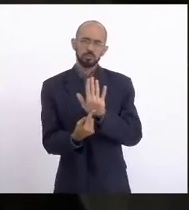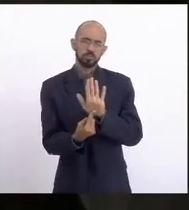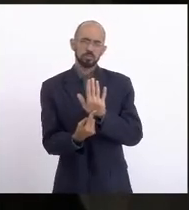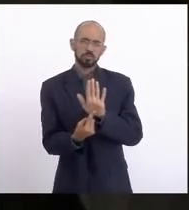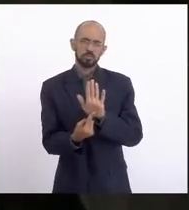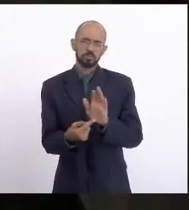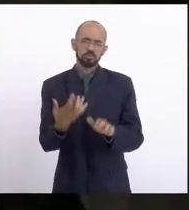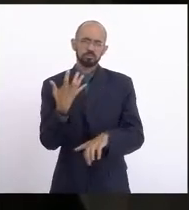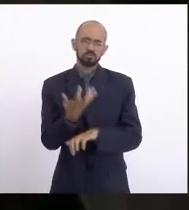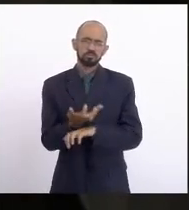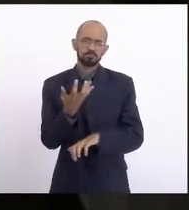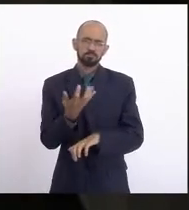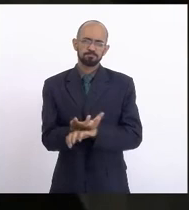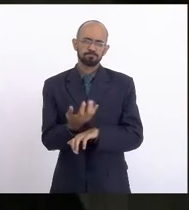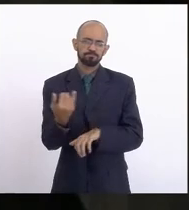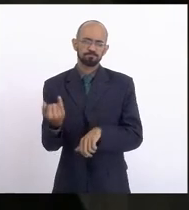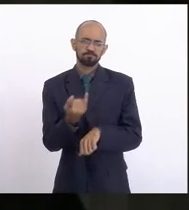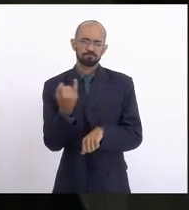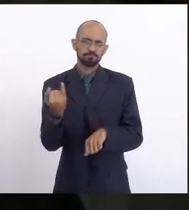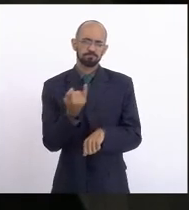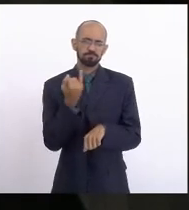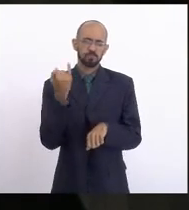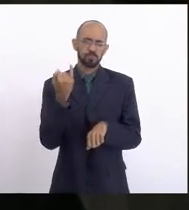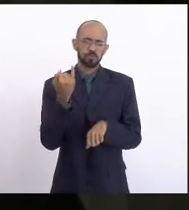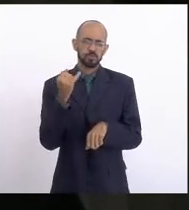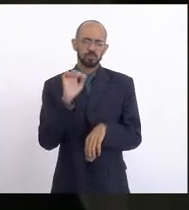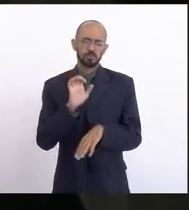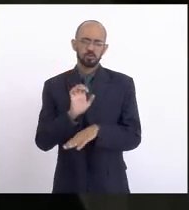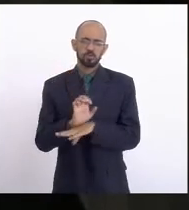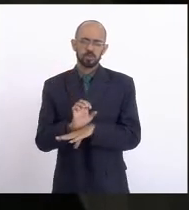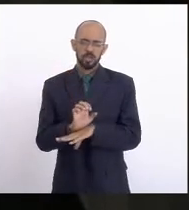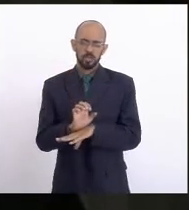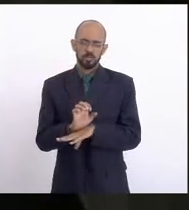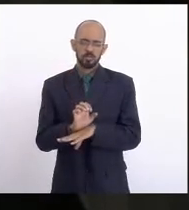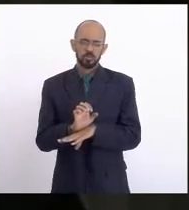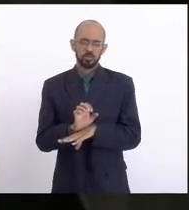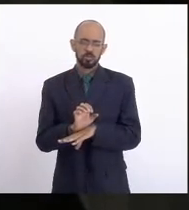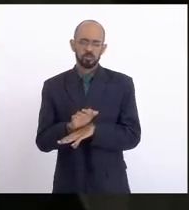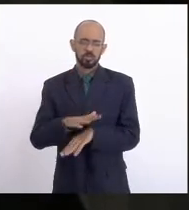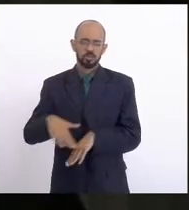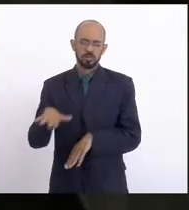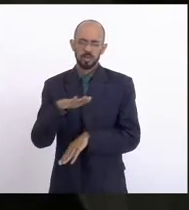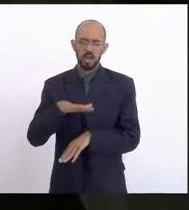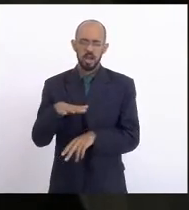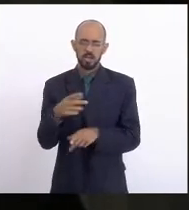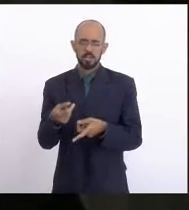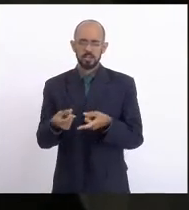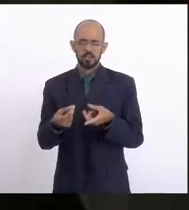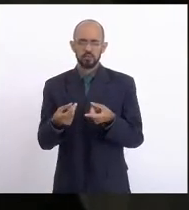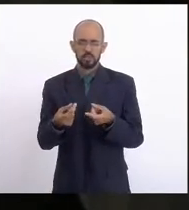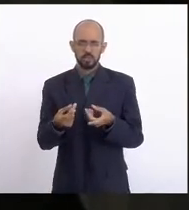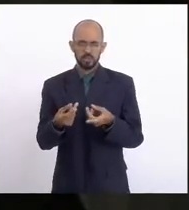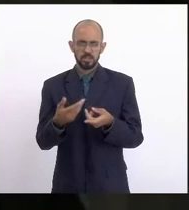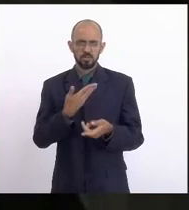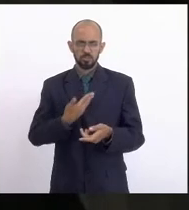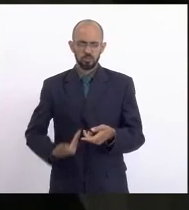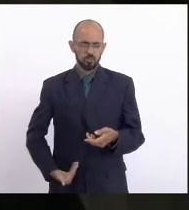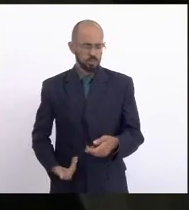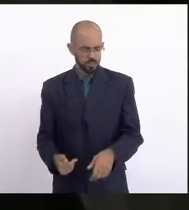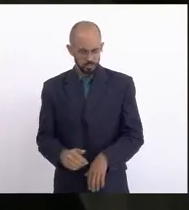grande importância para o Estado na área das finanças públicas. Ontem